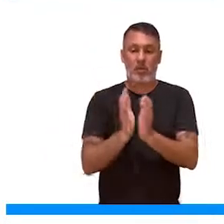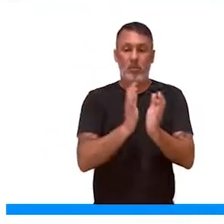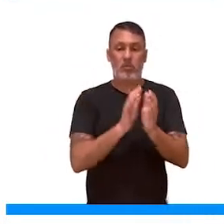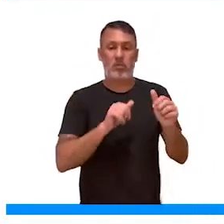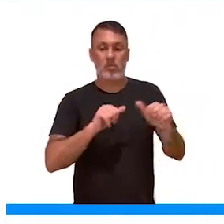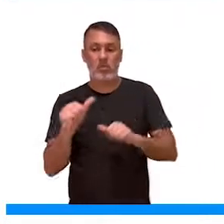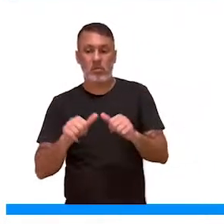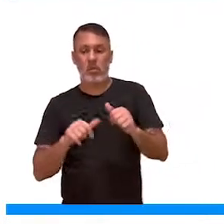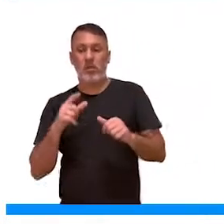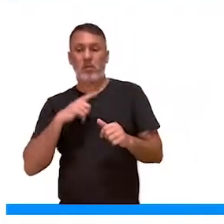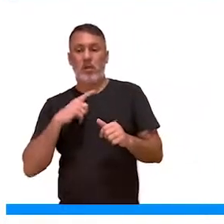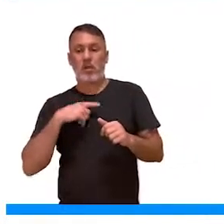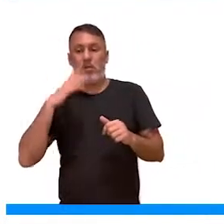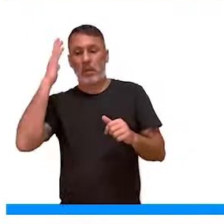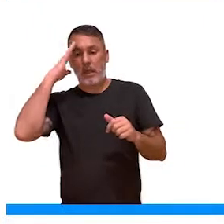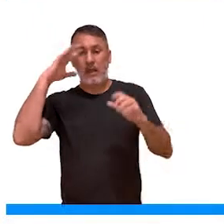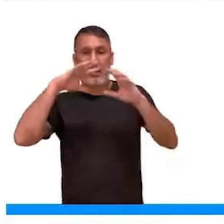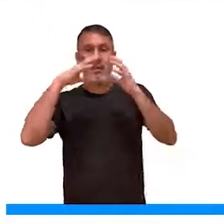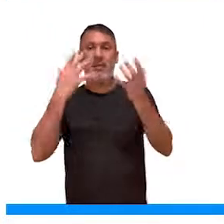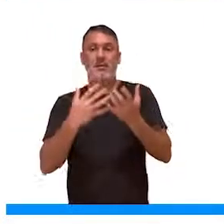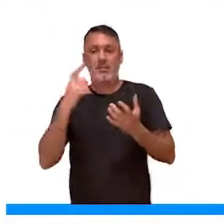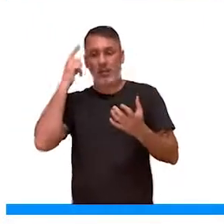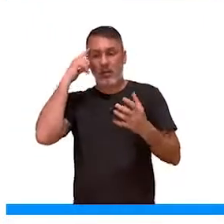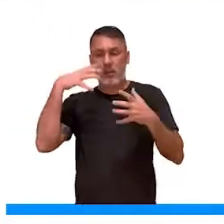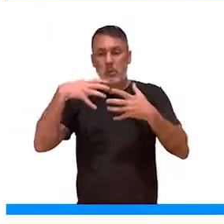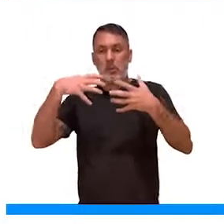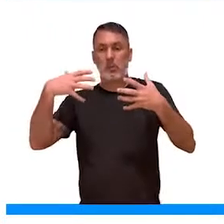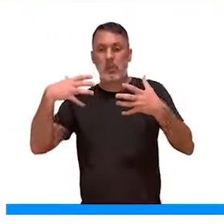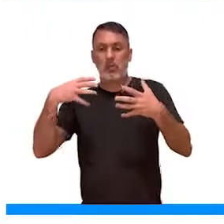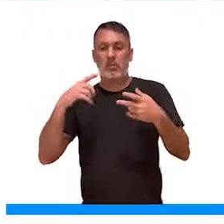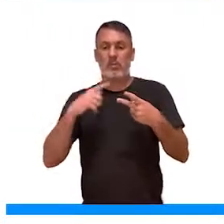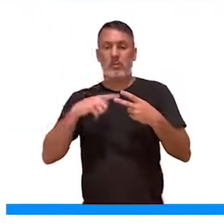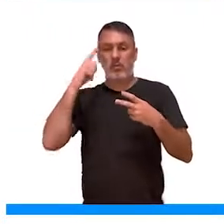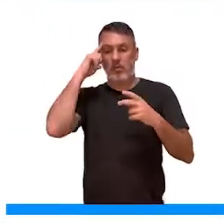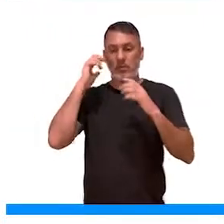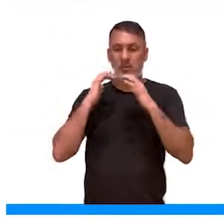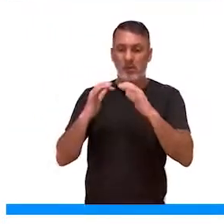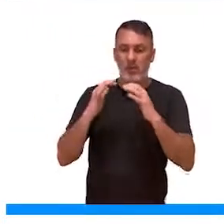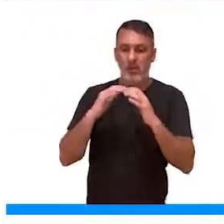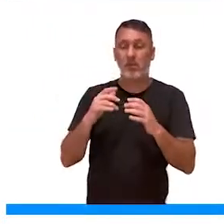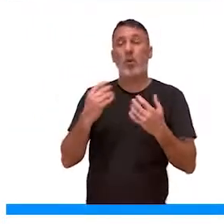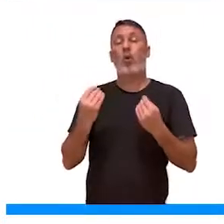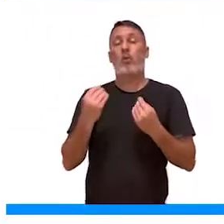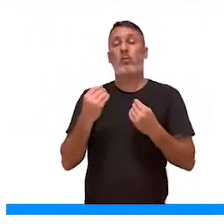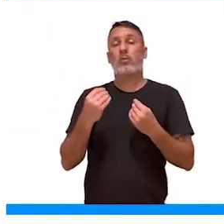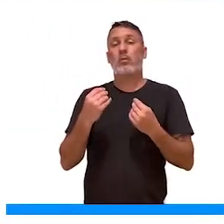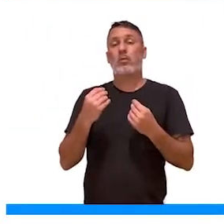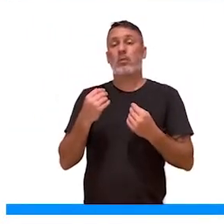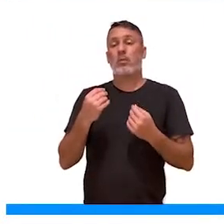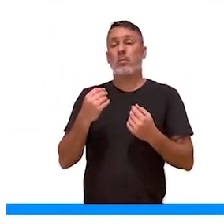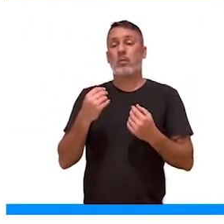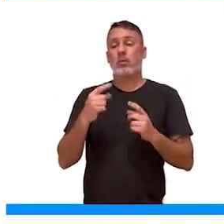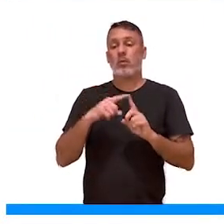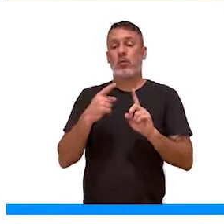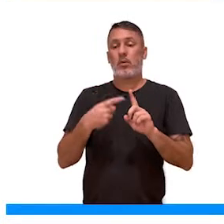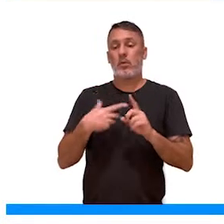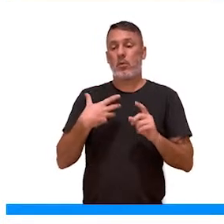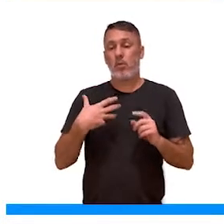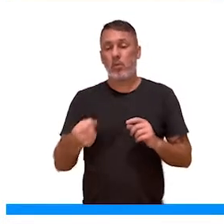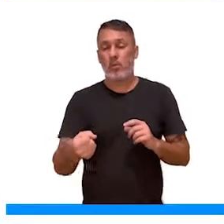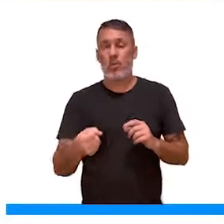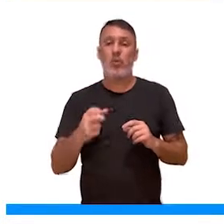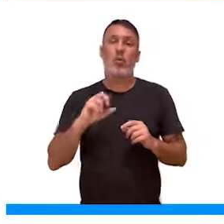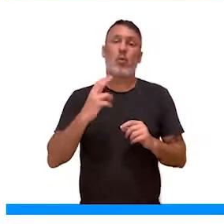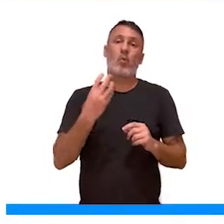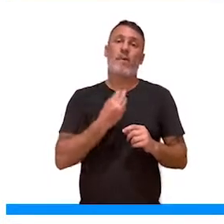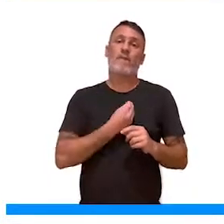condições, pode ser congênita ou adquirida, ou seja, pode ser passada de mãe para filho ou pode adquirir no decorrer da vida. E vai